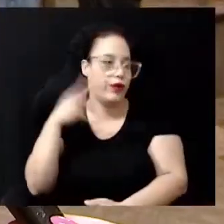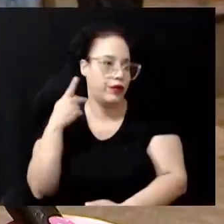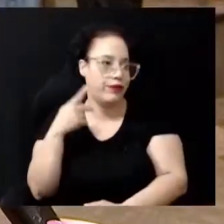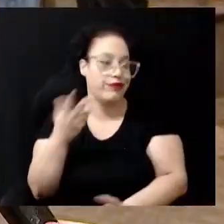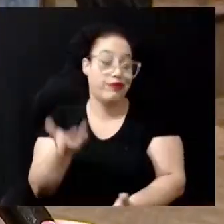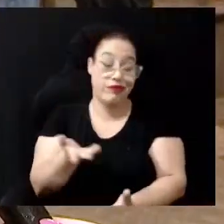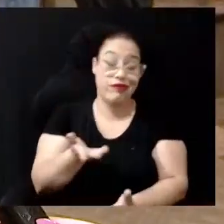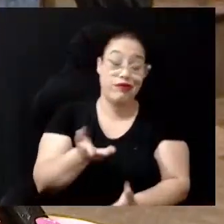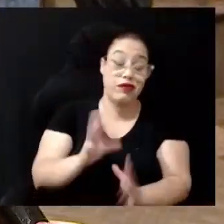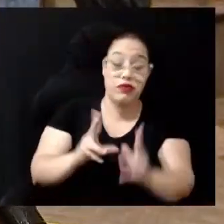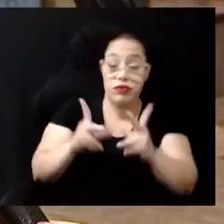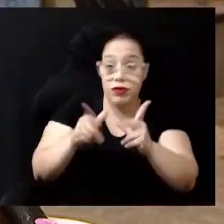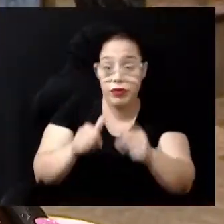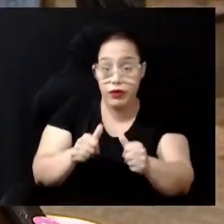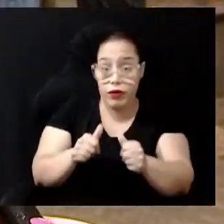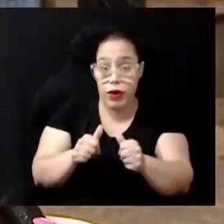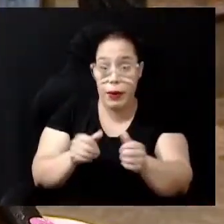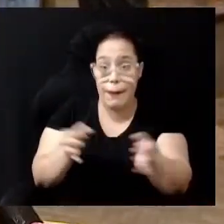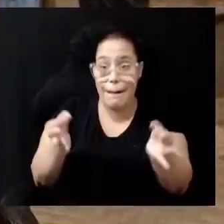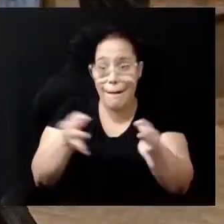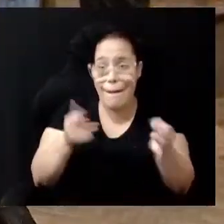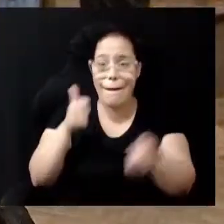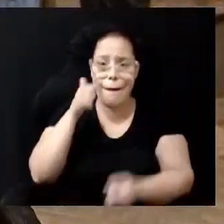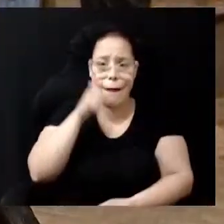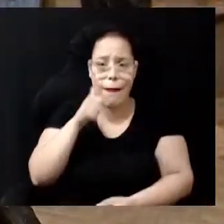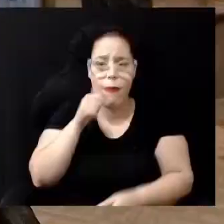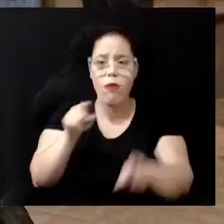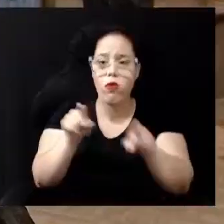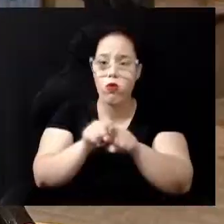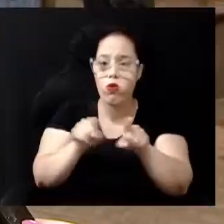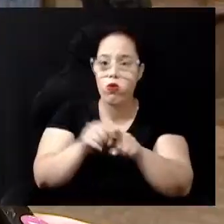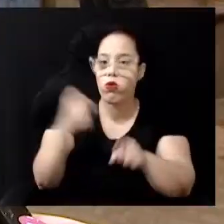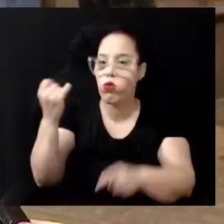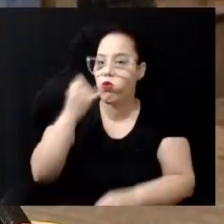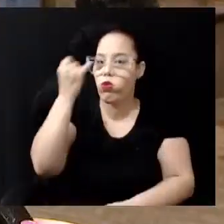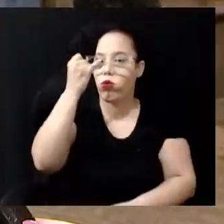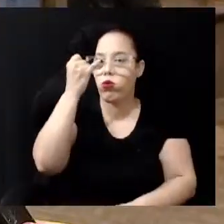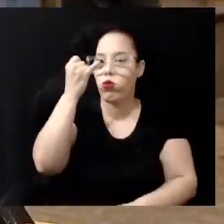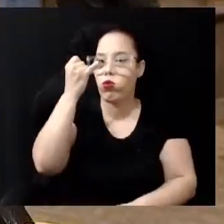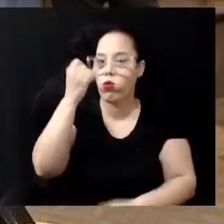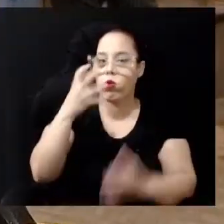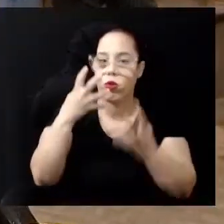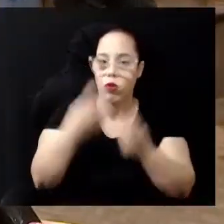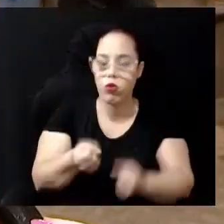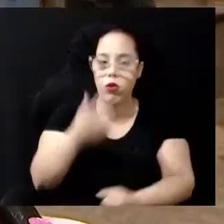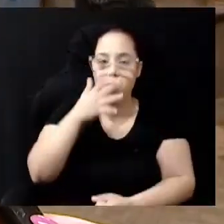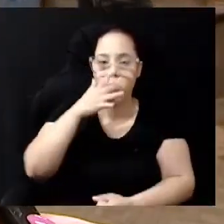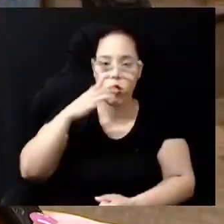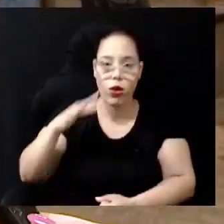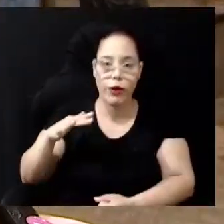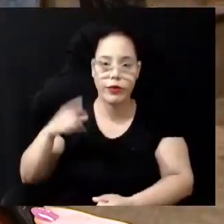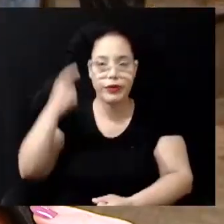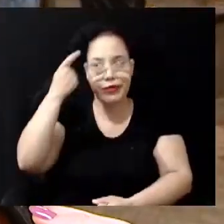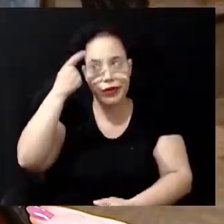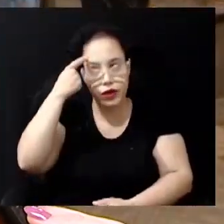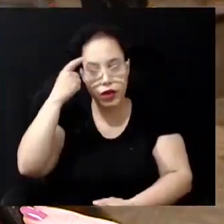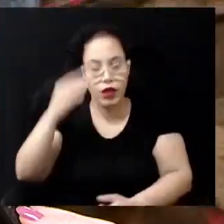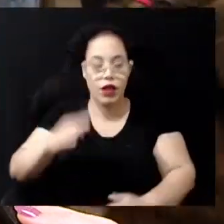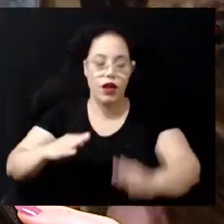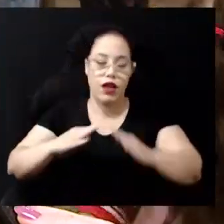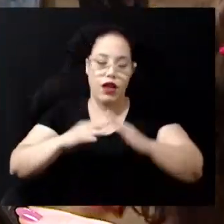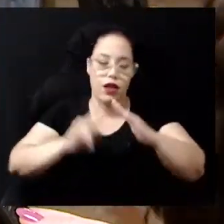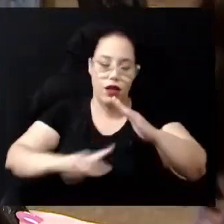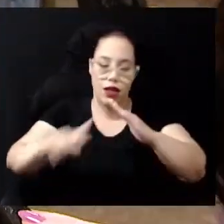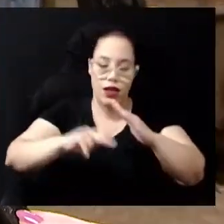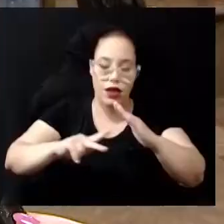do Parlamento e a política em geral muito hostil para as mulheres e também é importante para o próprio acolhimento das crianças né se a gente